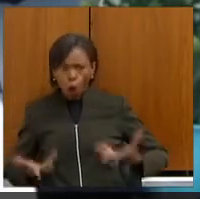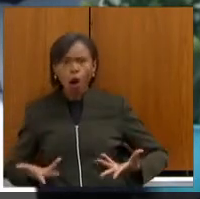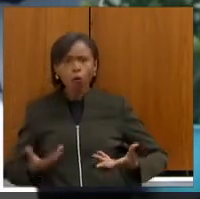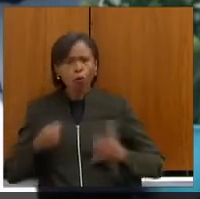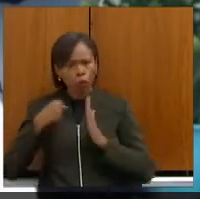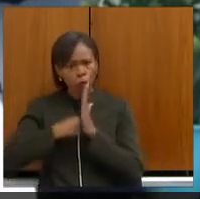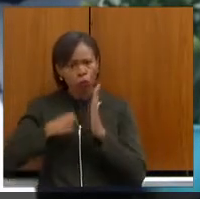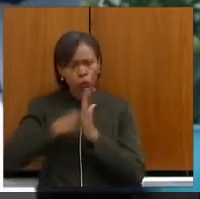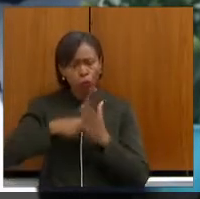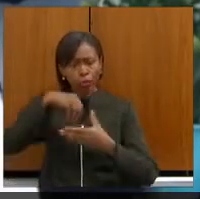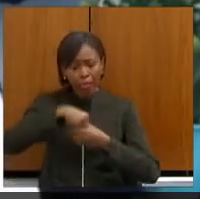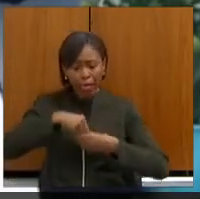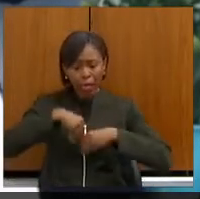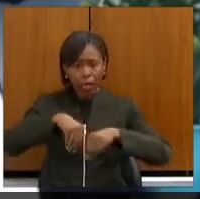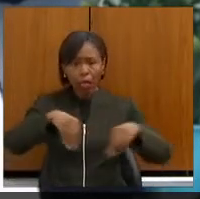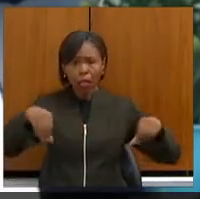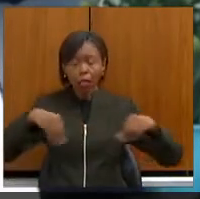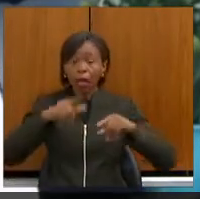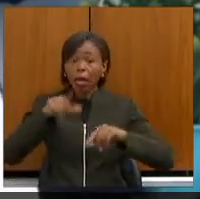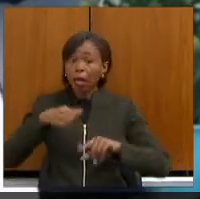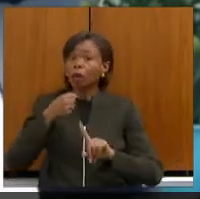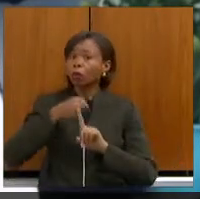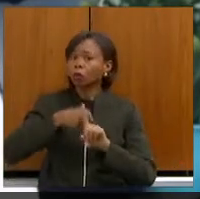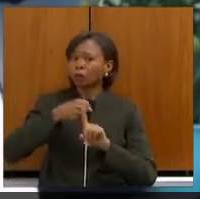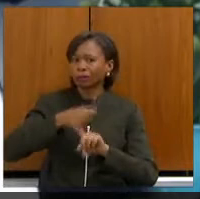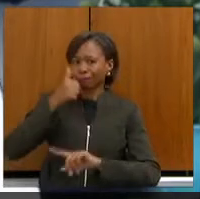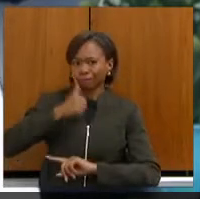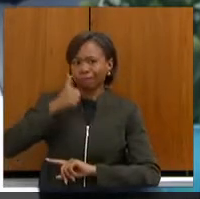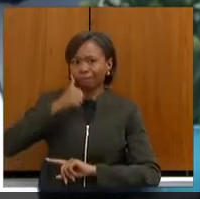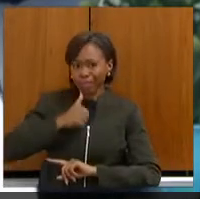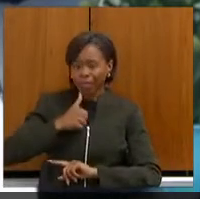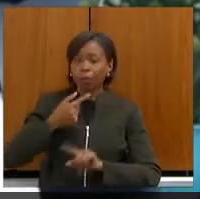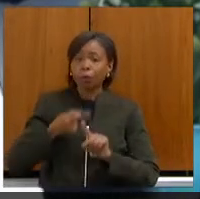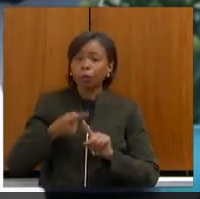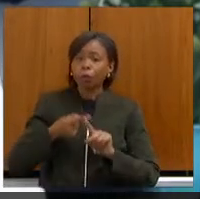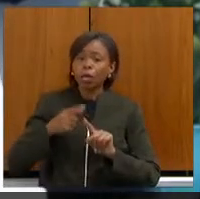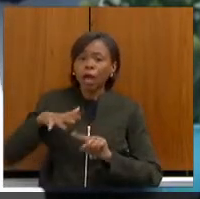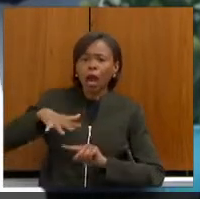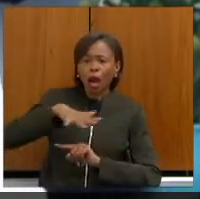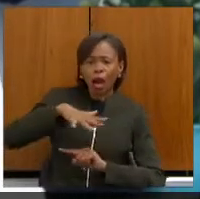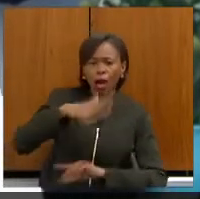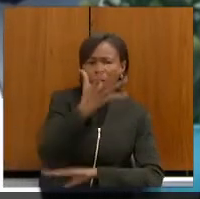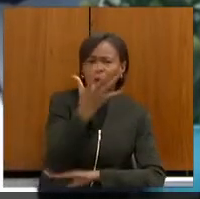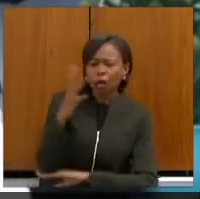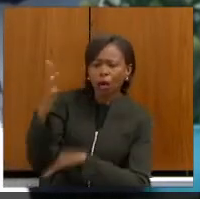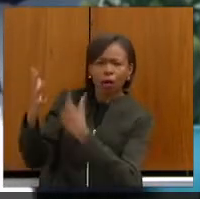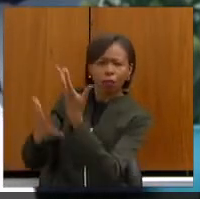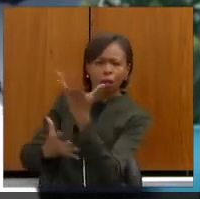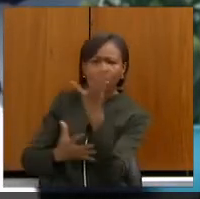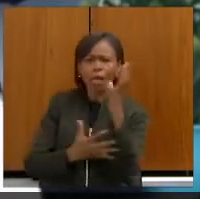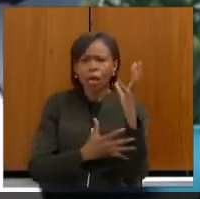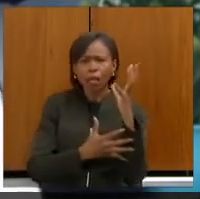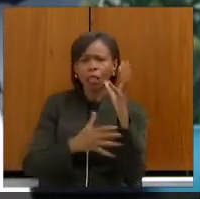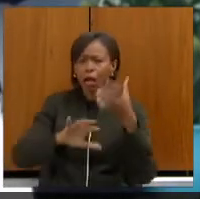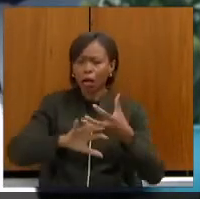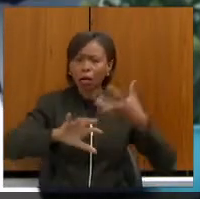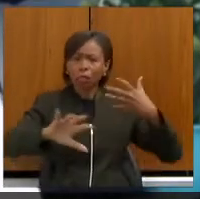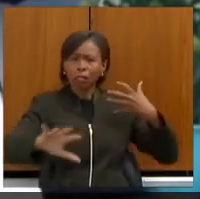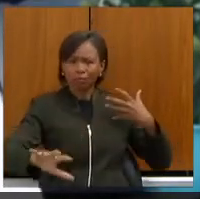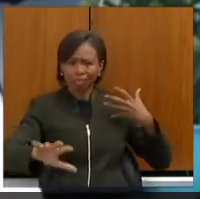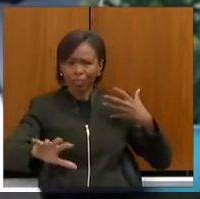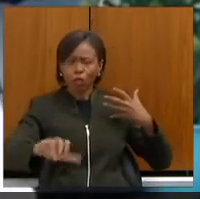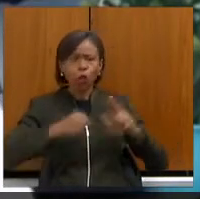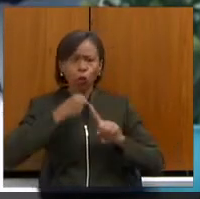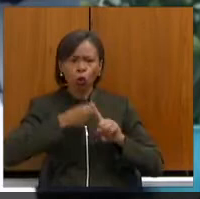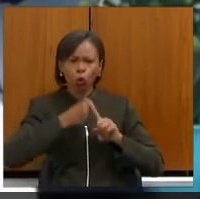uma luta de mulheres pela oito pela casa que é o corpo é que o ambientalismo ele não pode se desgarrar enquanto luta pelo